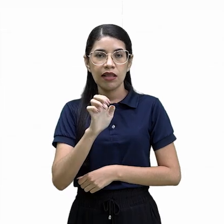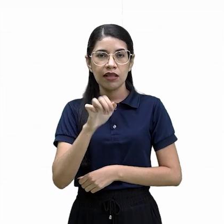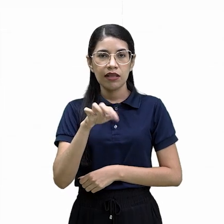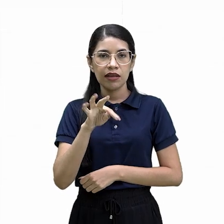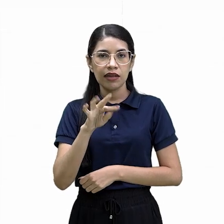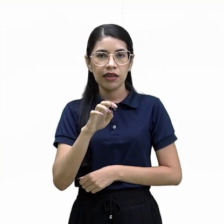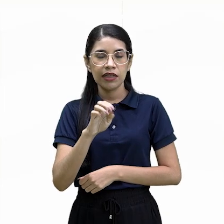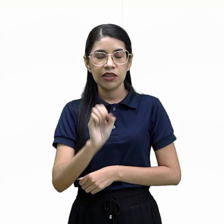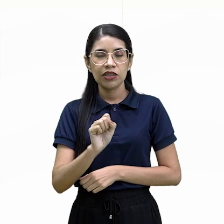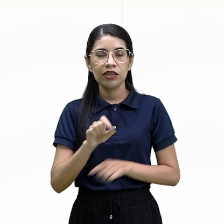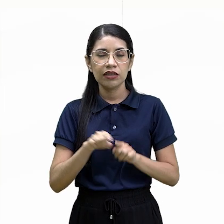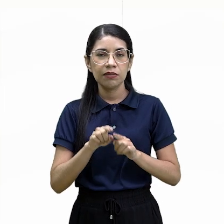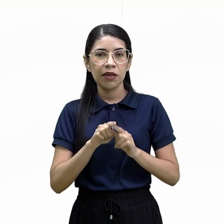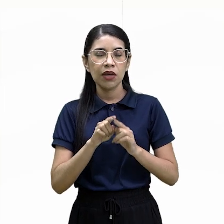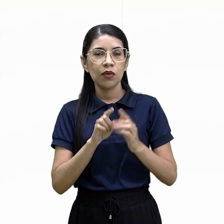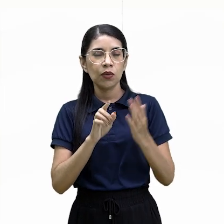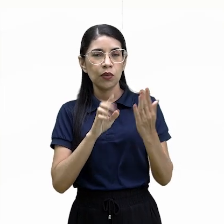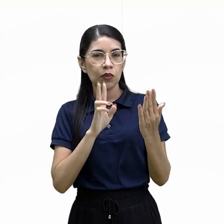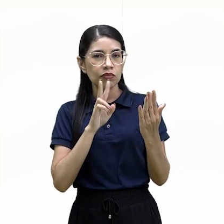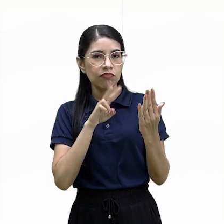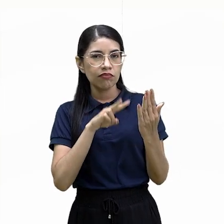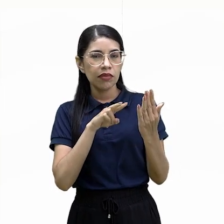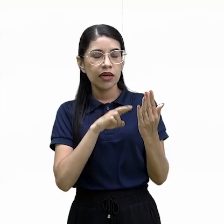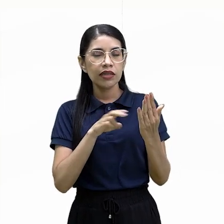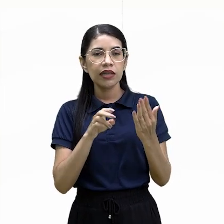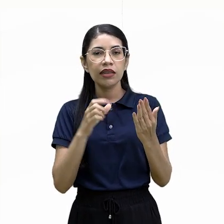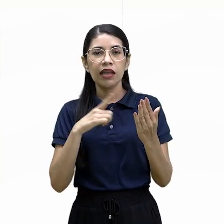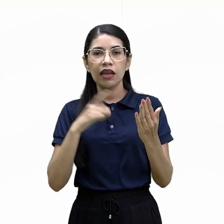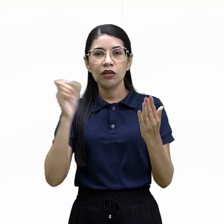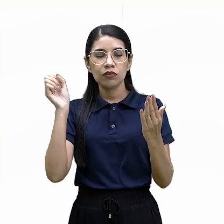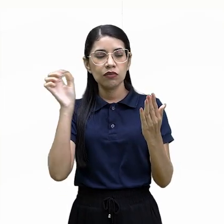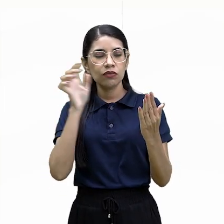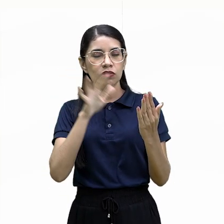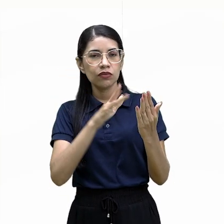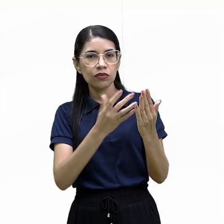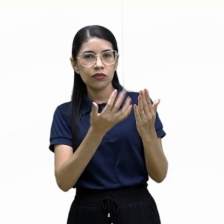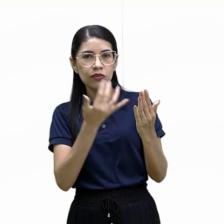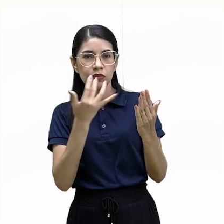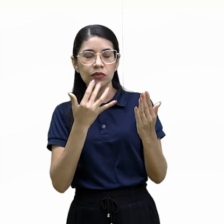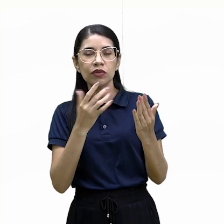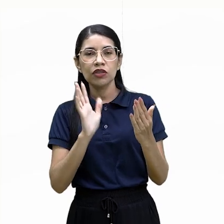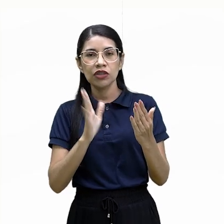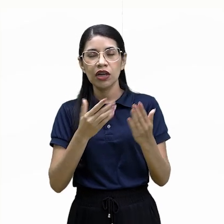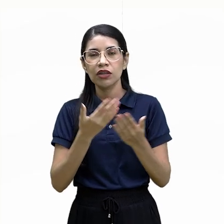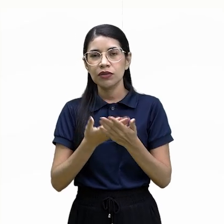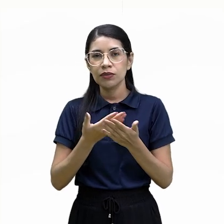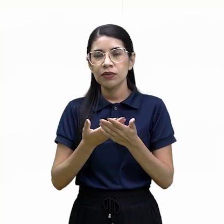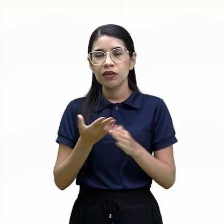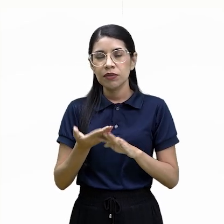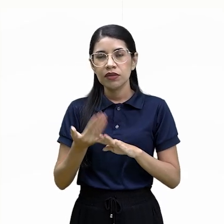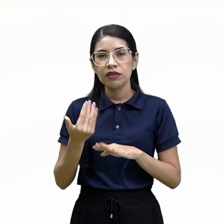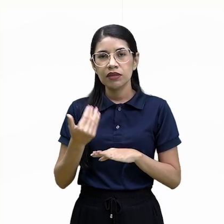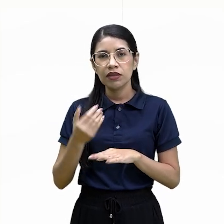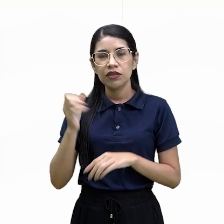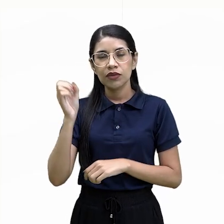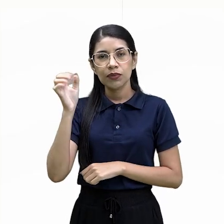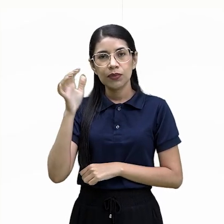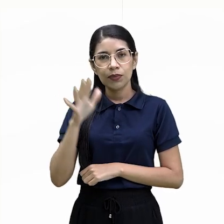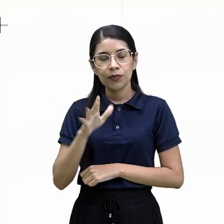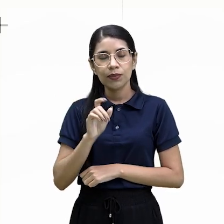e espelhos que interagem com a luz, como nós já vimos que falar de